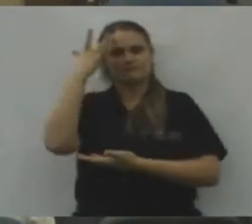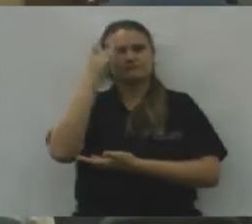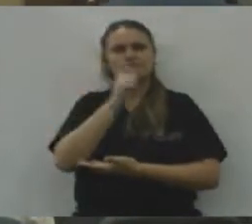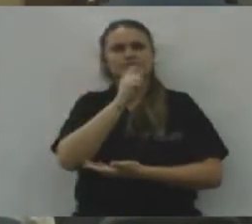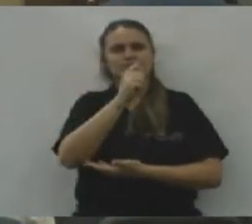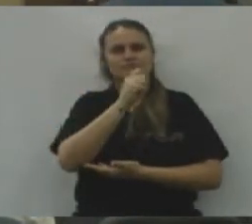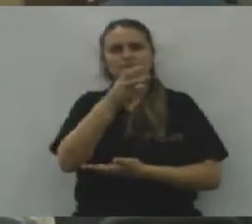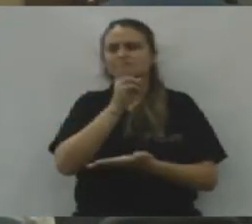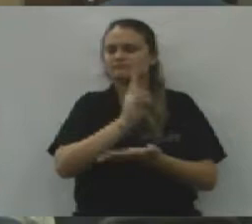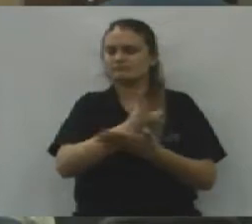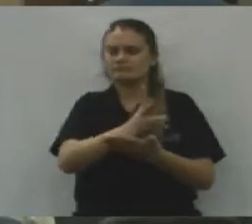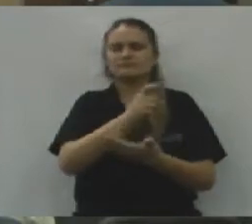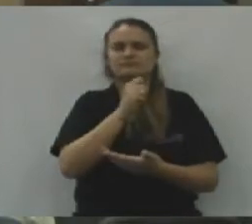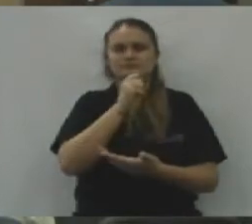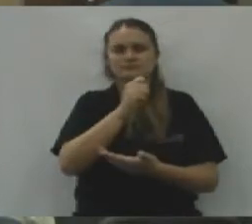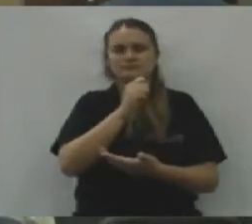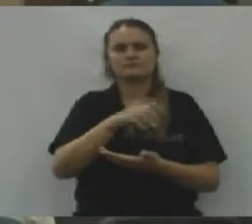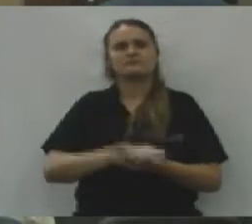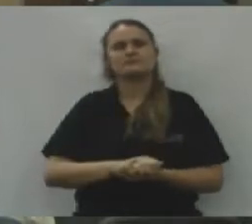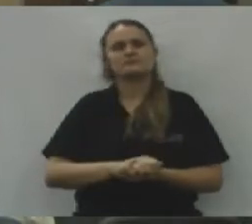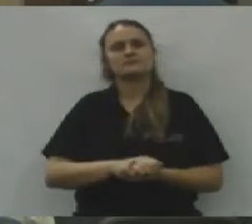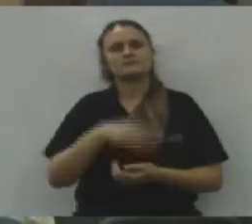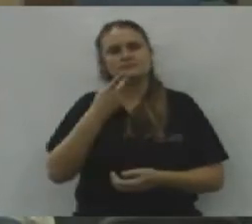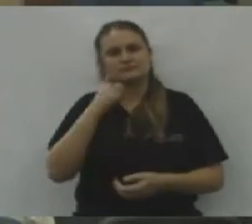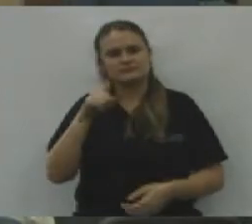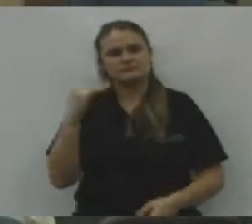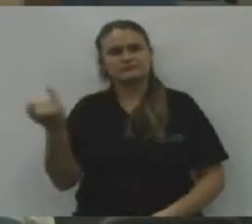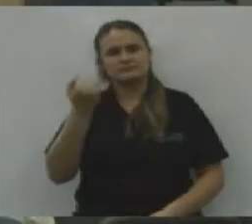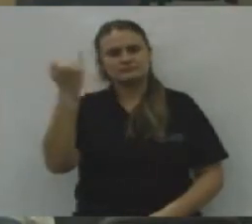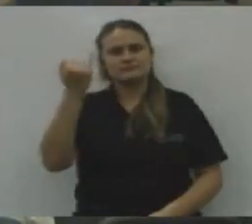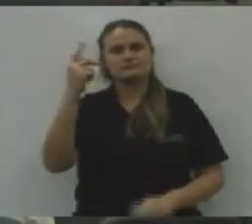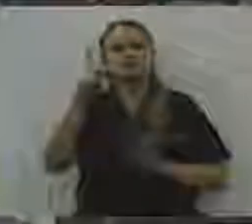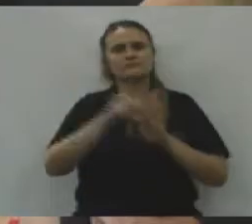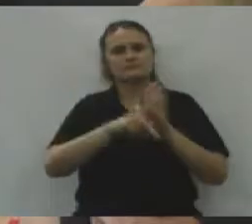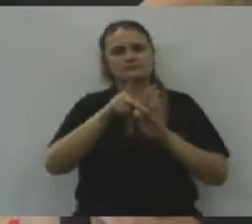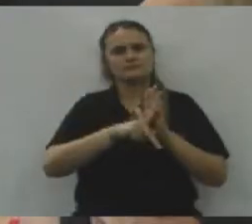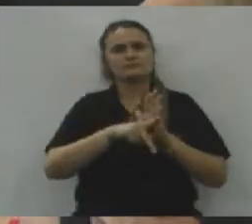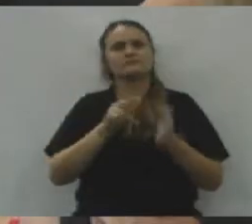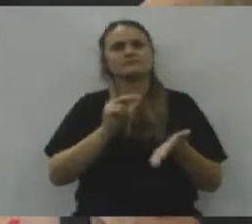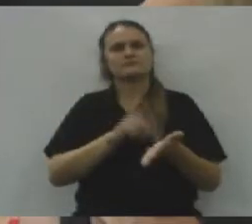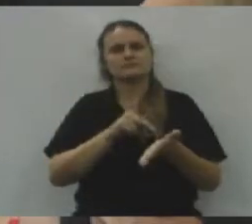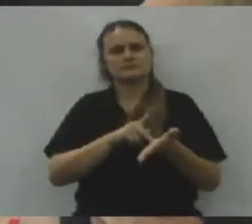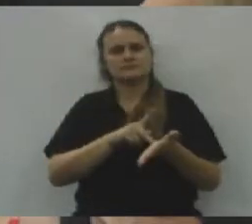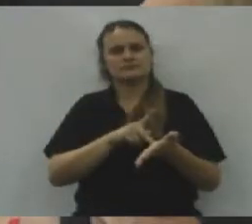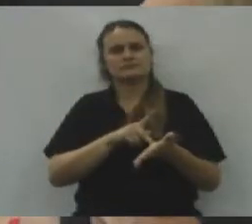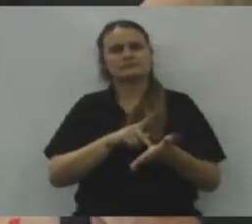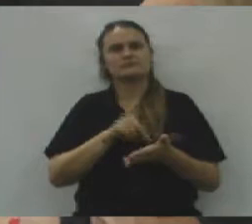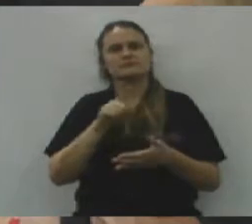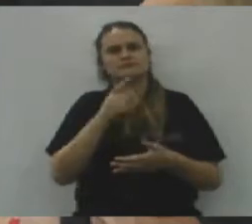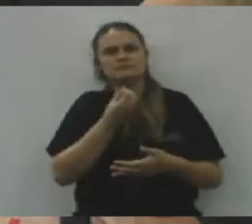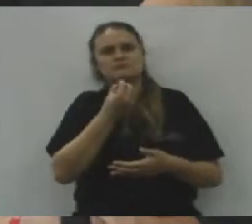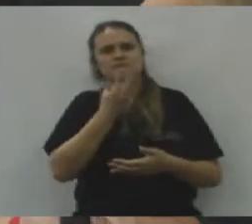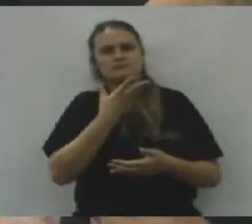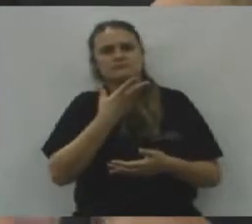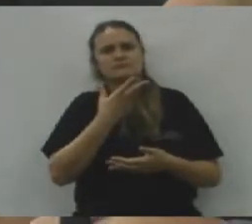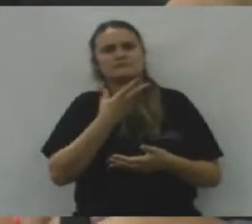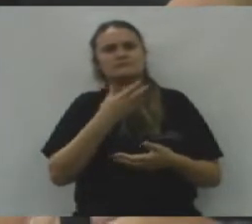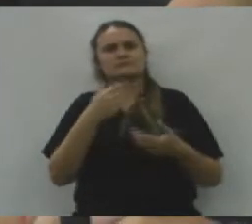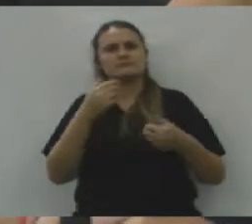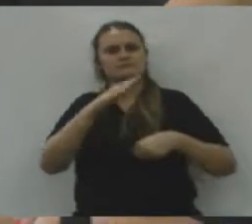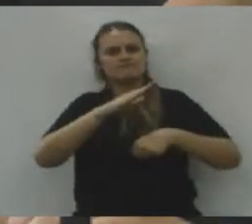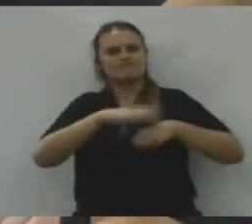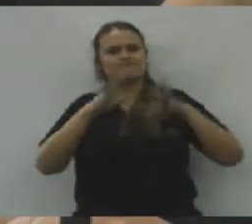dá cobertura nessa noite de hoje. Destacar da importância desse projeto, Diego, que realmente merece ser destacado,